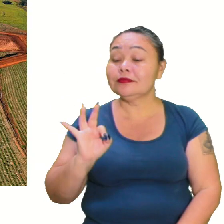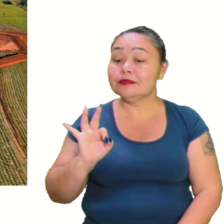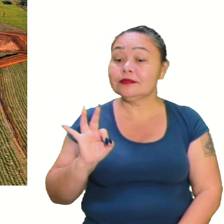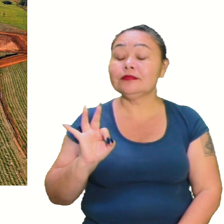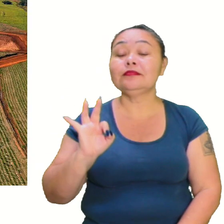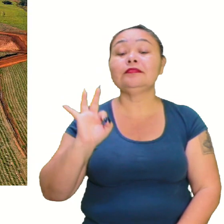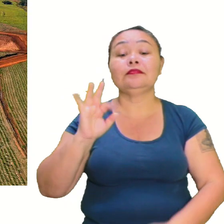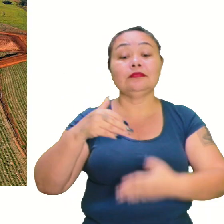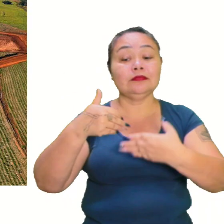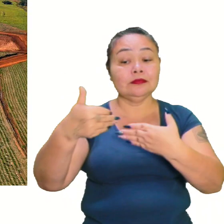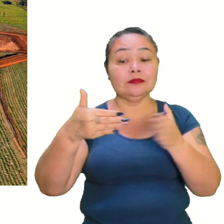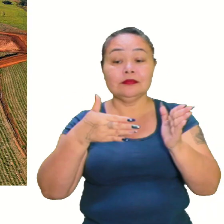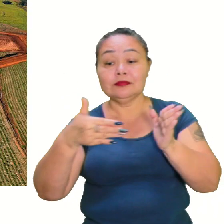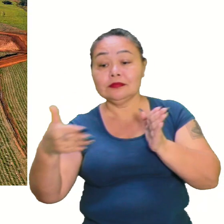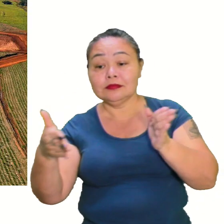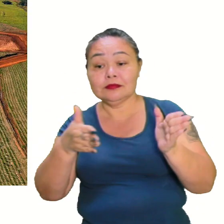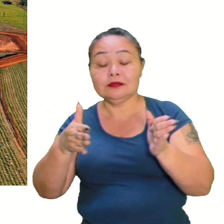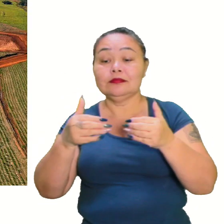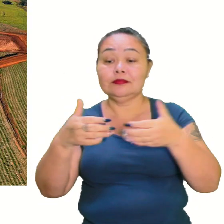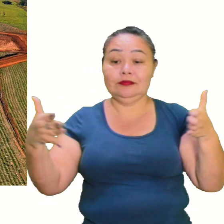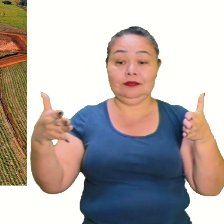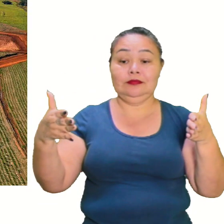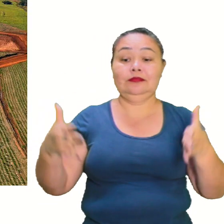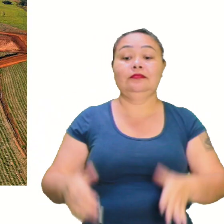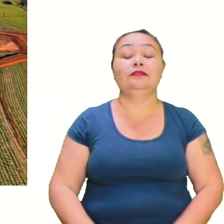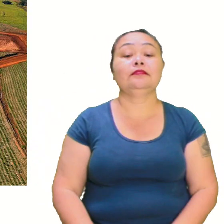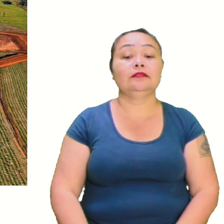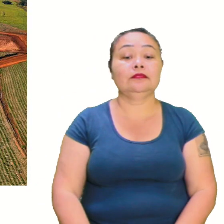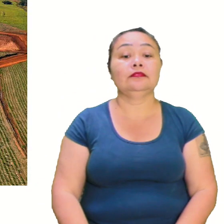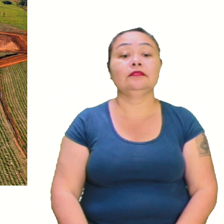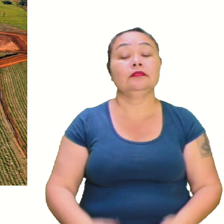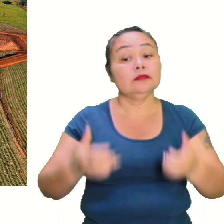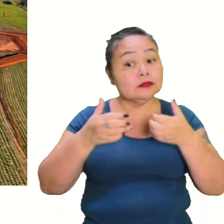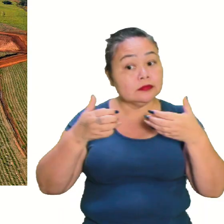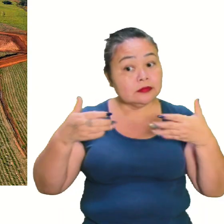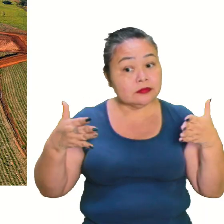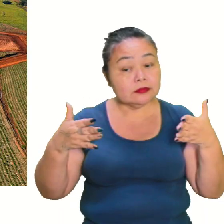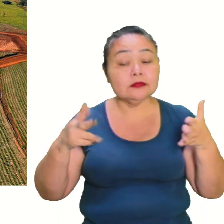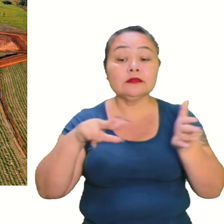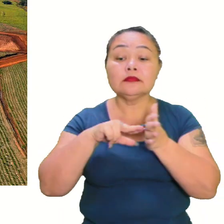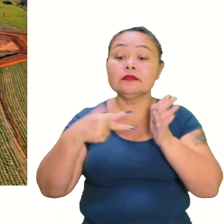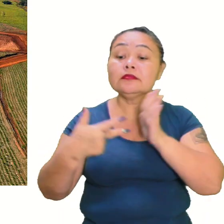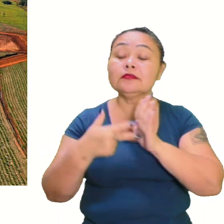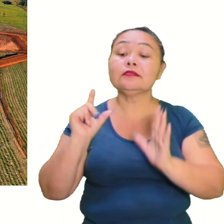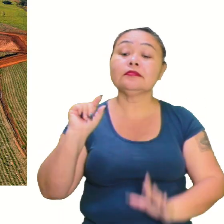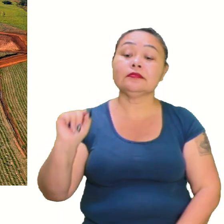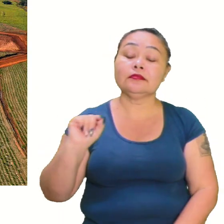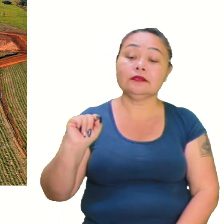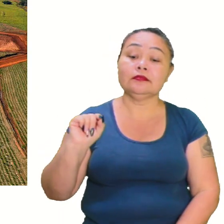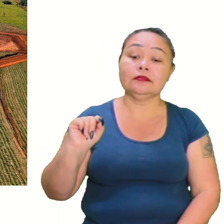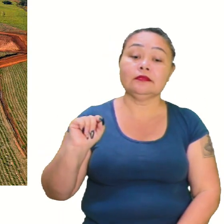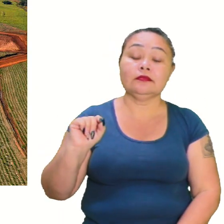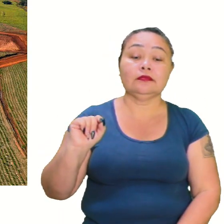chamamos de intervalo aberto. Aberto quer dizer o quê?